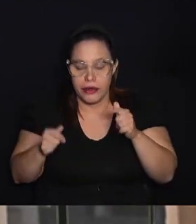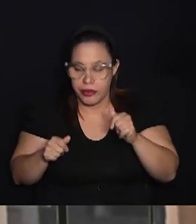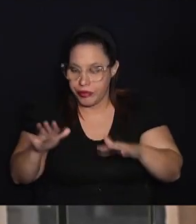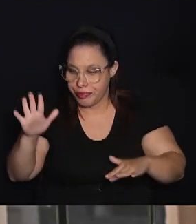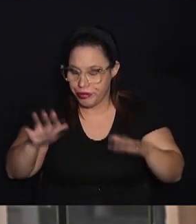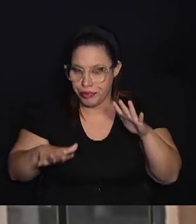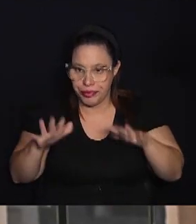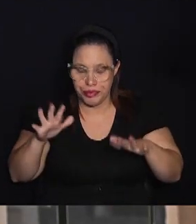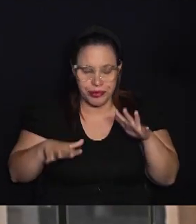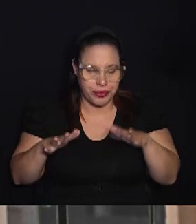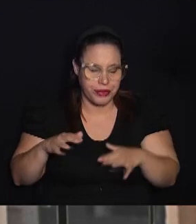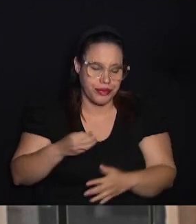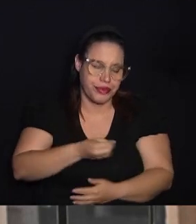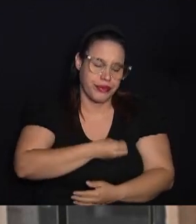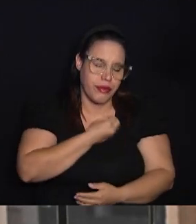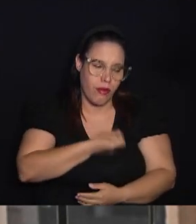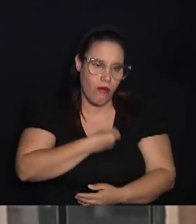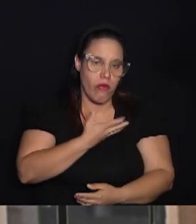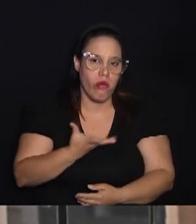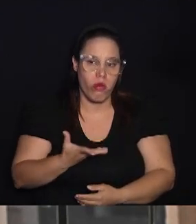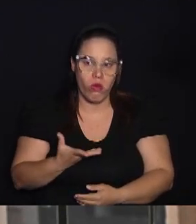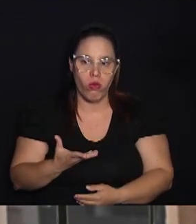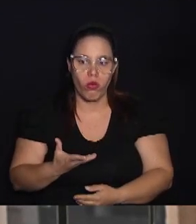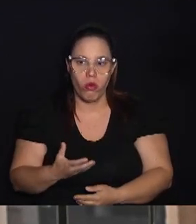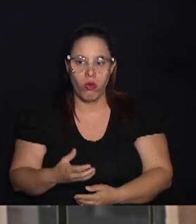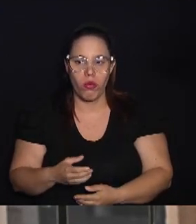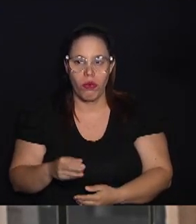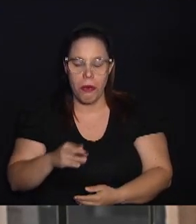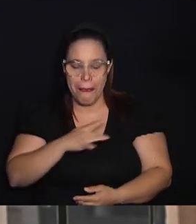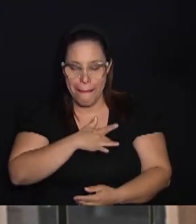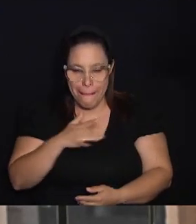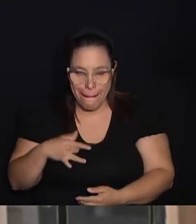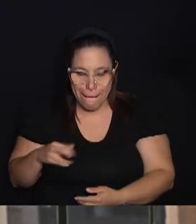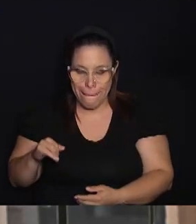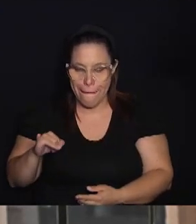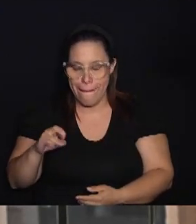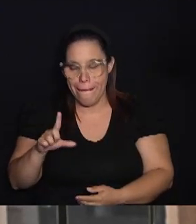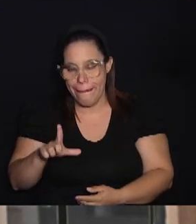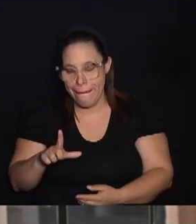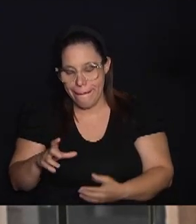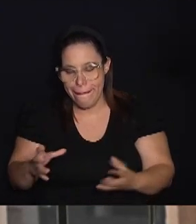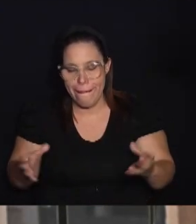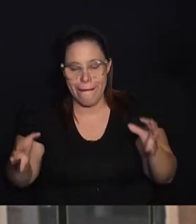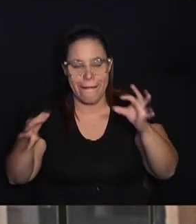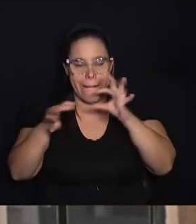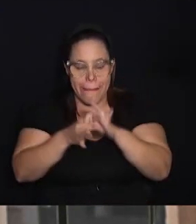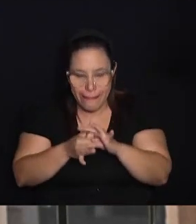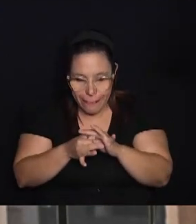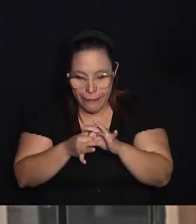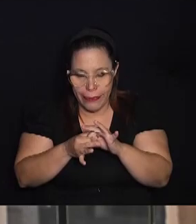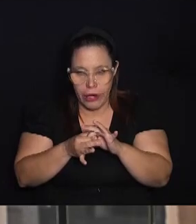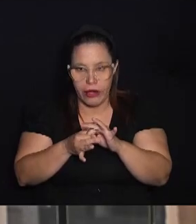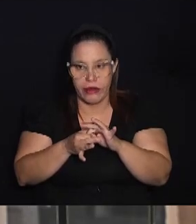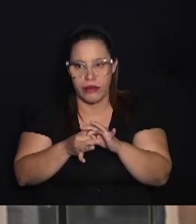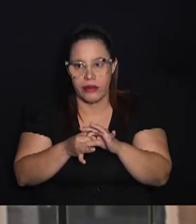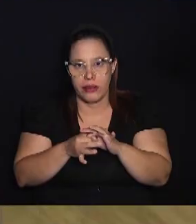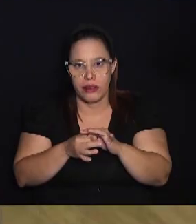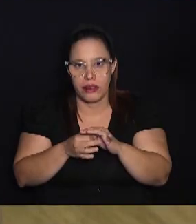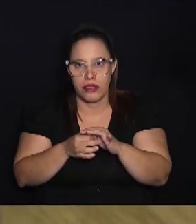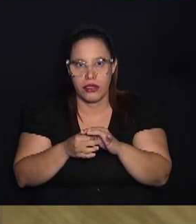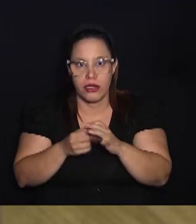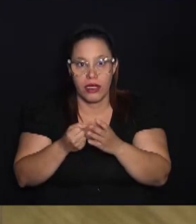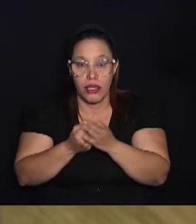eh da vida então a saúde integral ela integra todas essas as áreas e é o que a gente vai descobrir agora